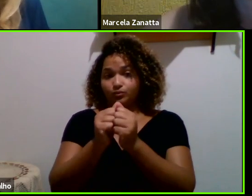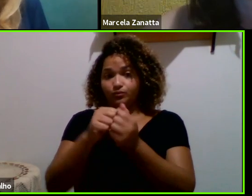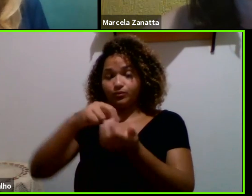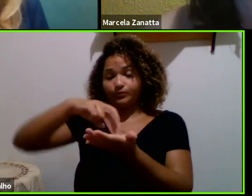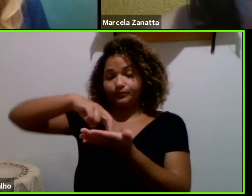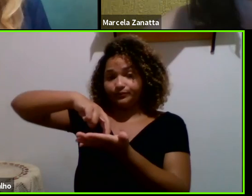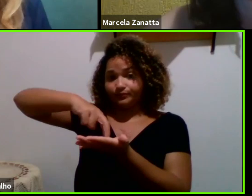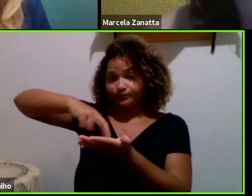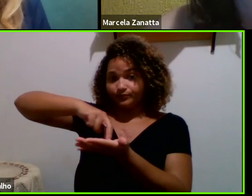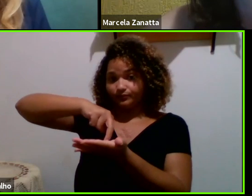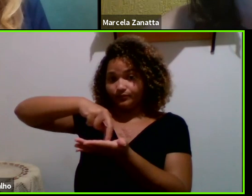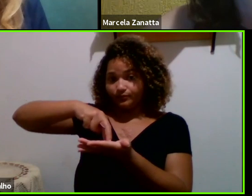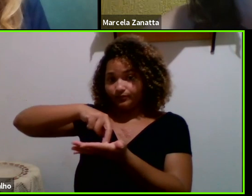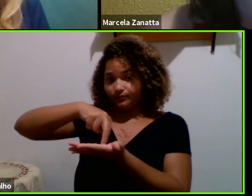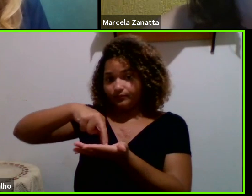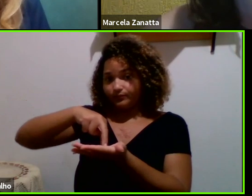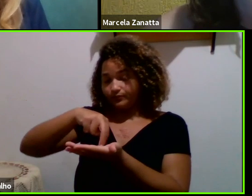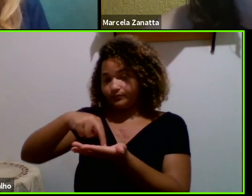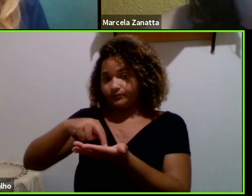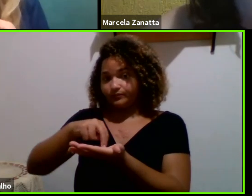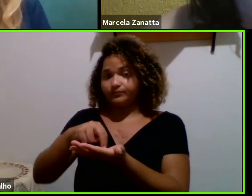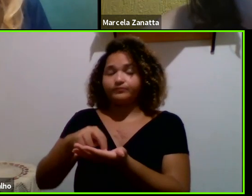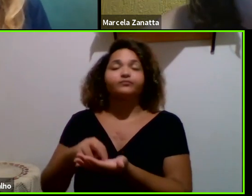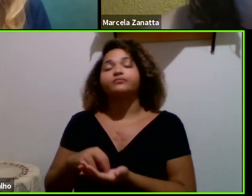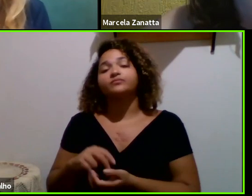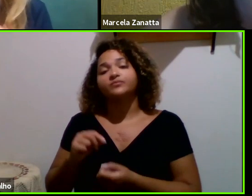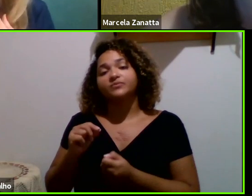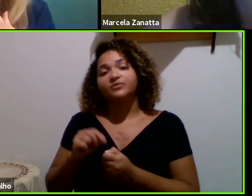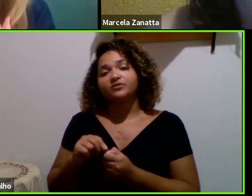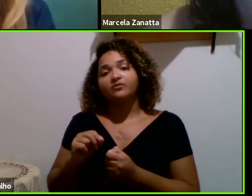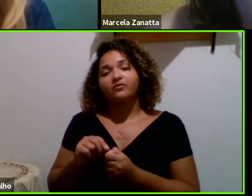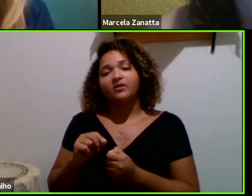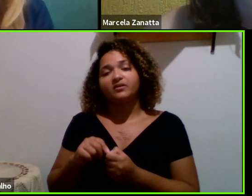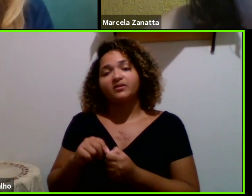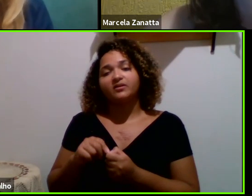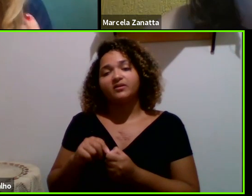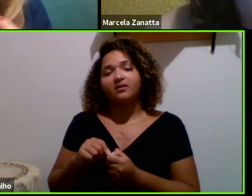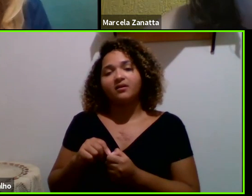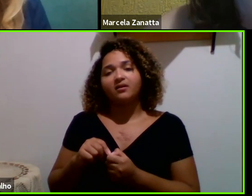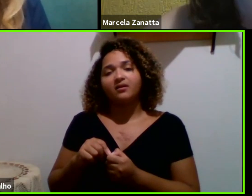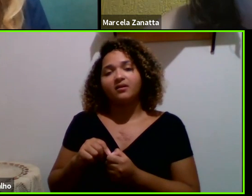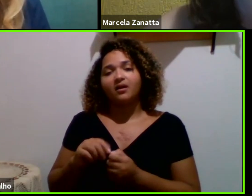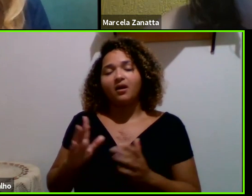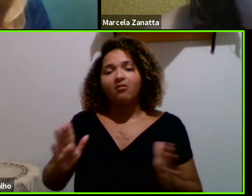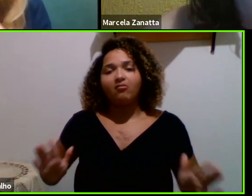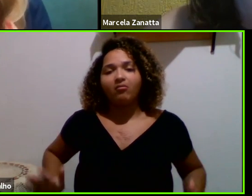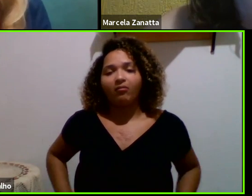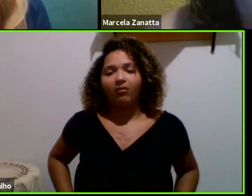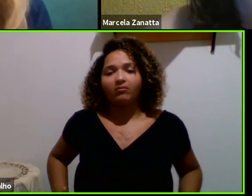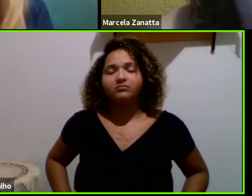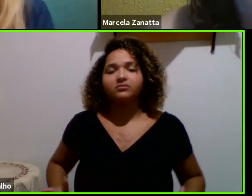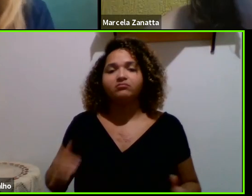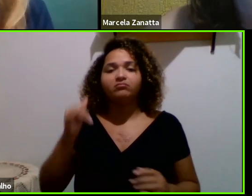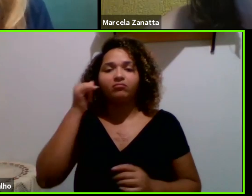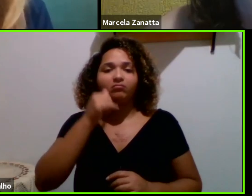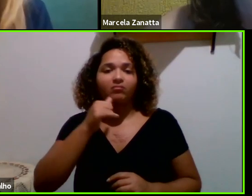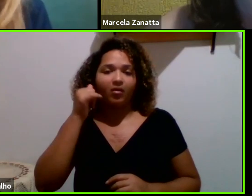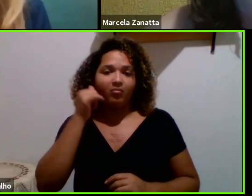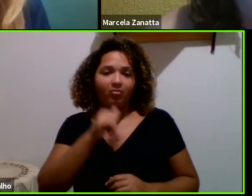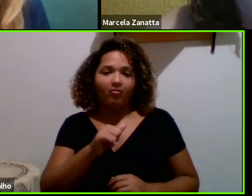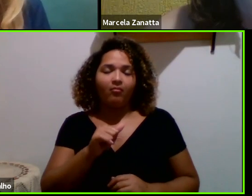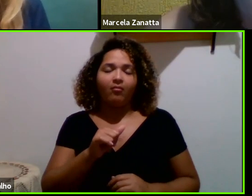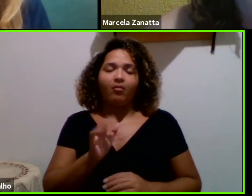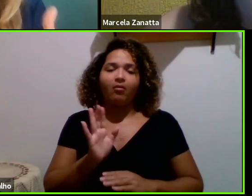ligamentos pélvicos, fazendo com que aquele colo, que às vezes é um colo mais posterior, aquela apresentação que não está